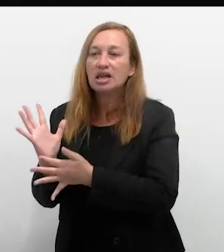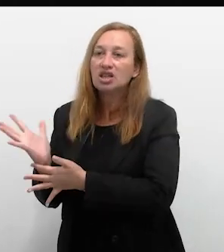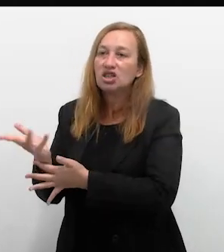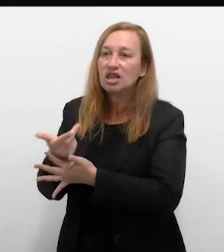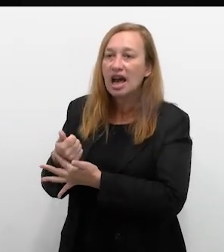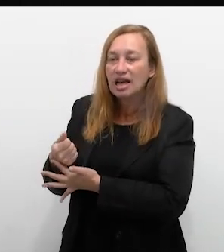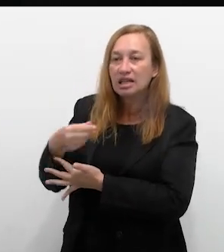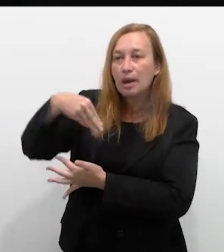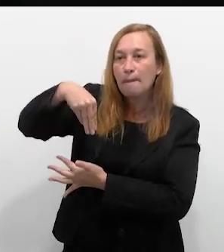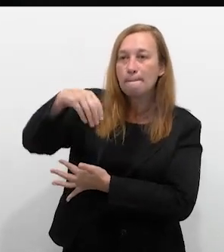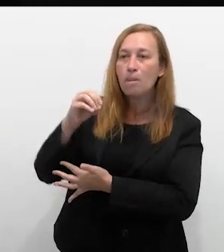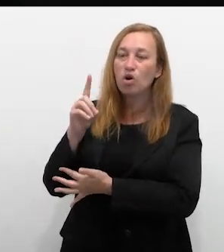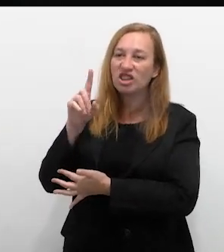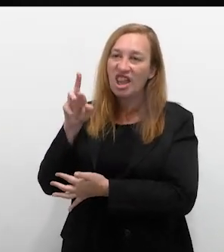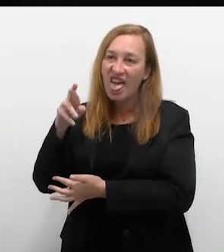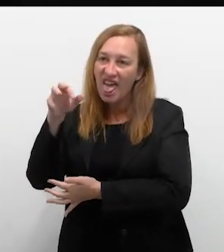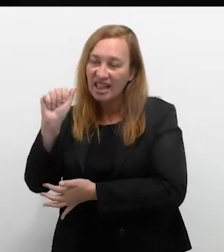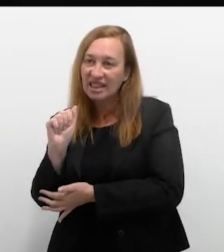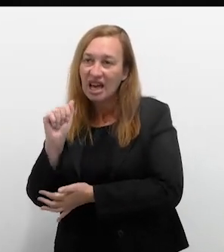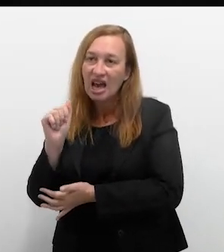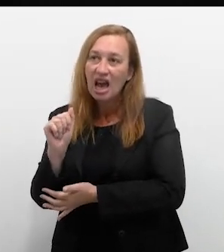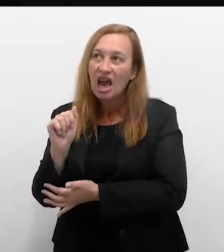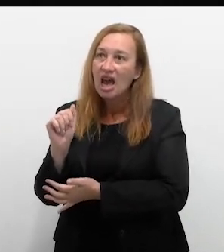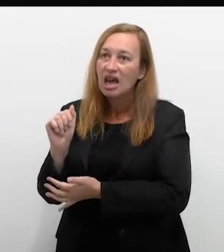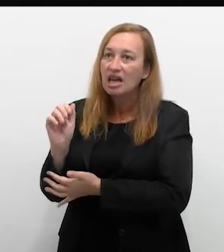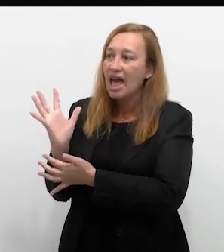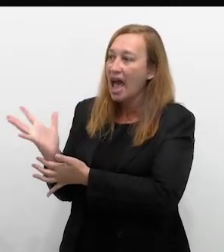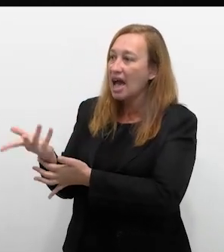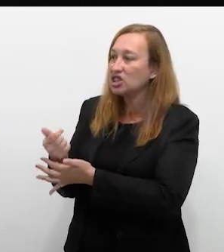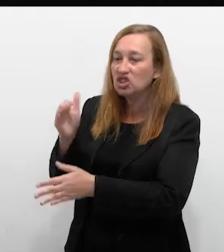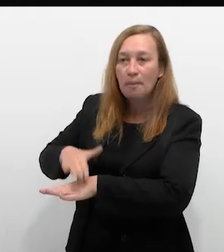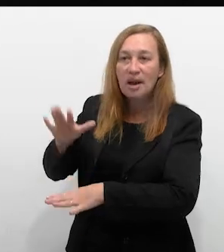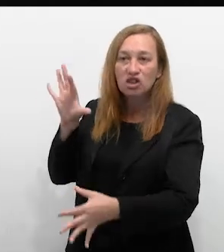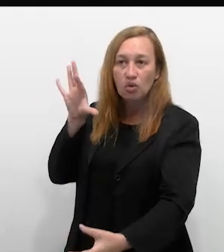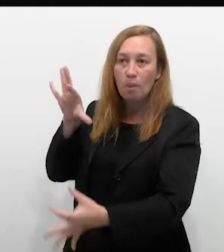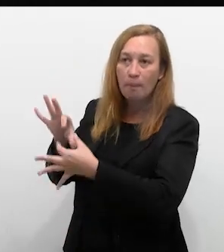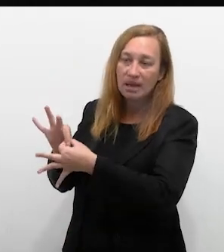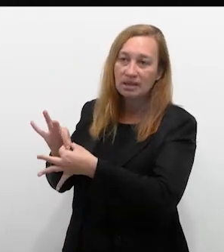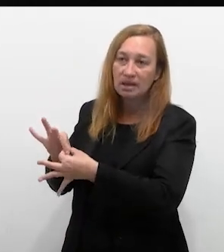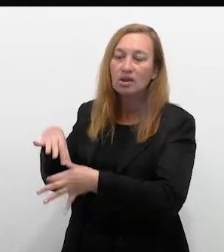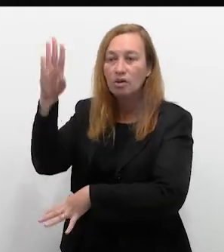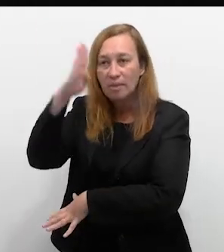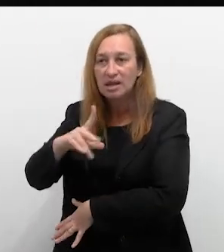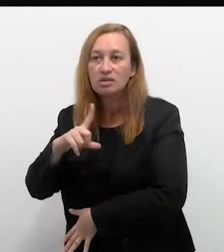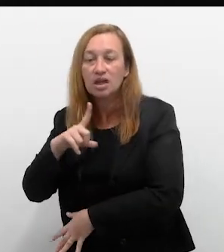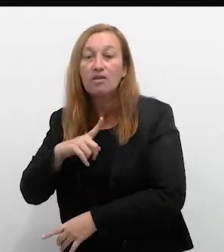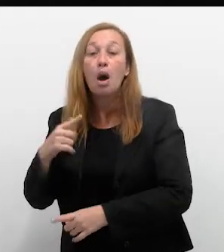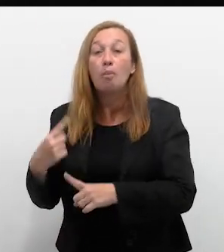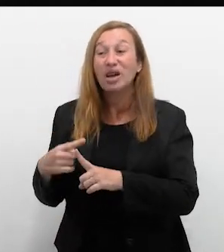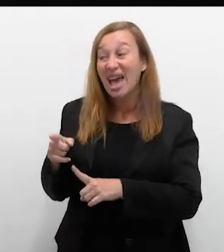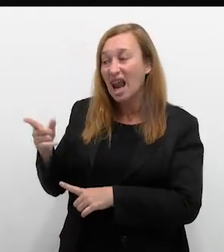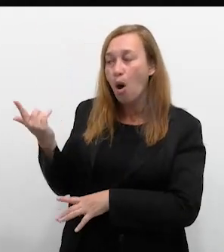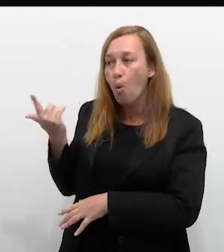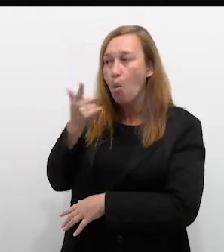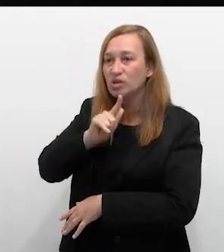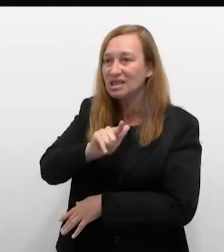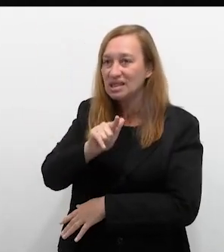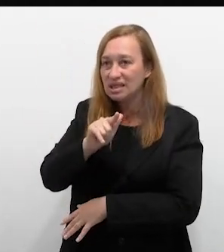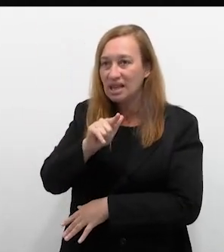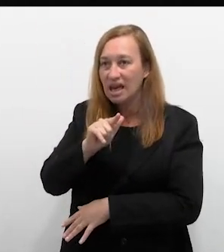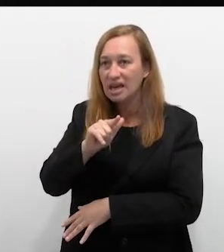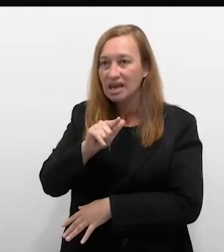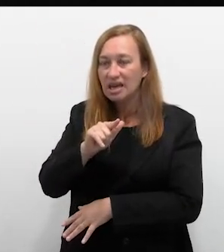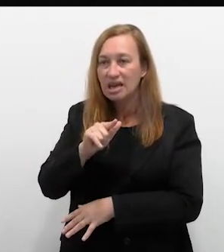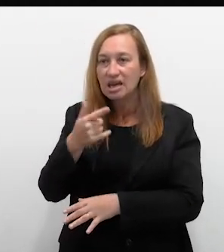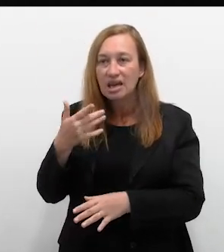do surgimento dos artistas da semana, acho que a Rosa ela é a artista mais completa que o Brasil já produziu, porque ela